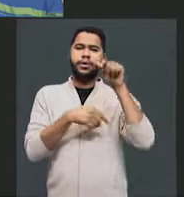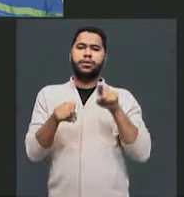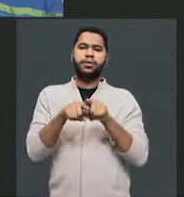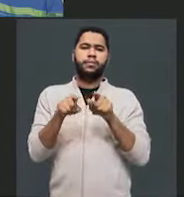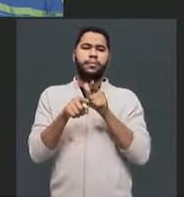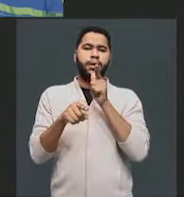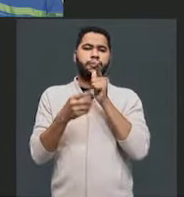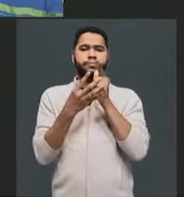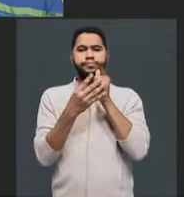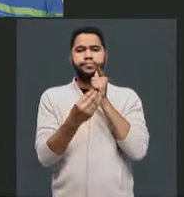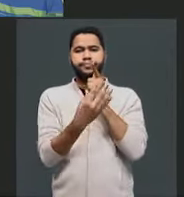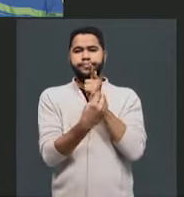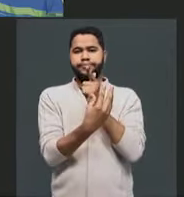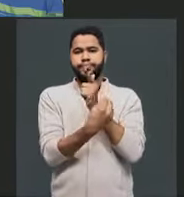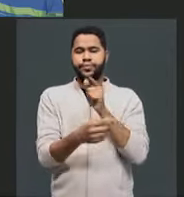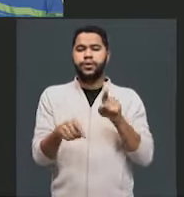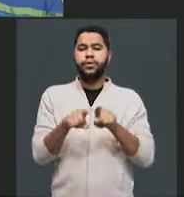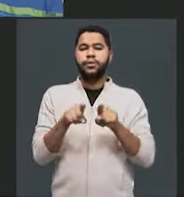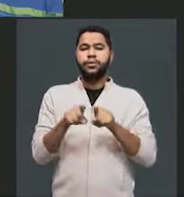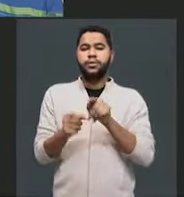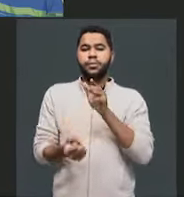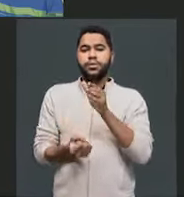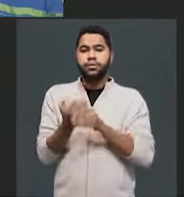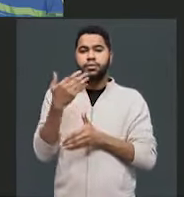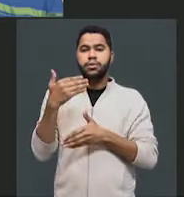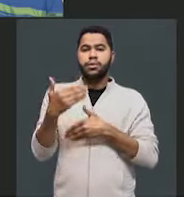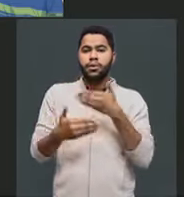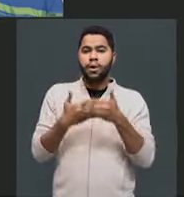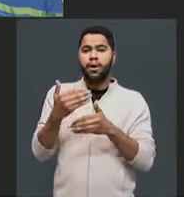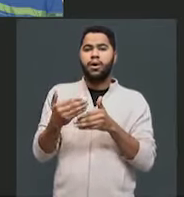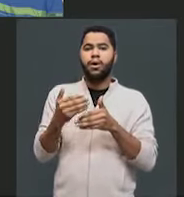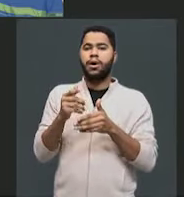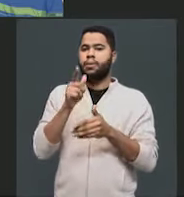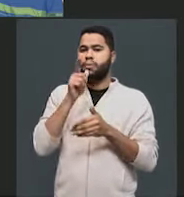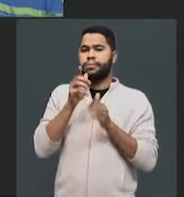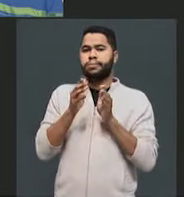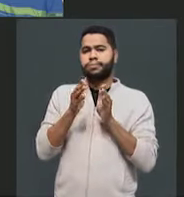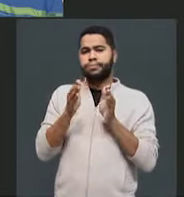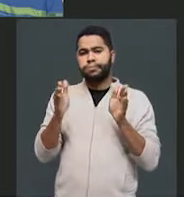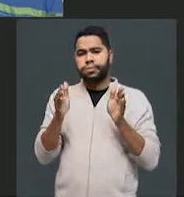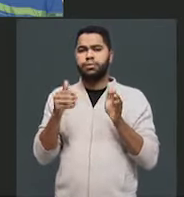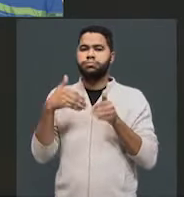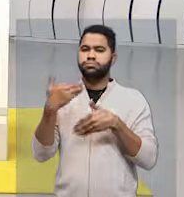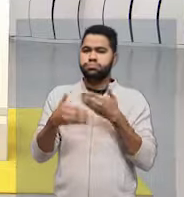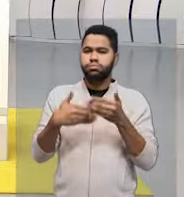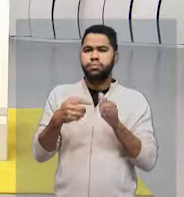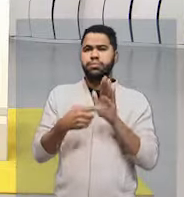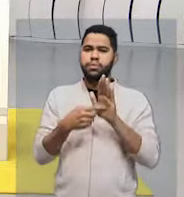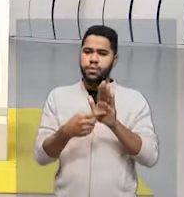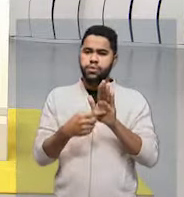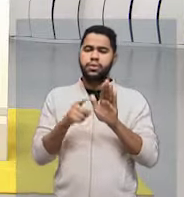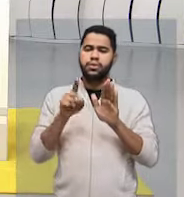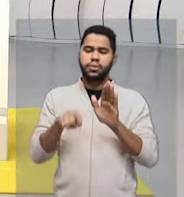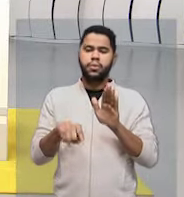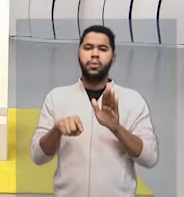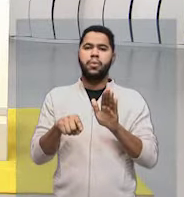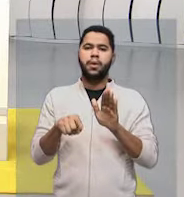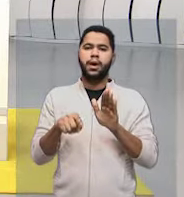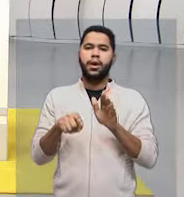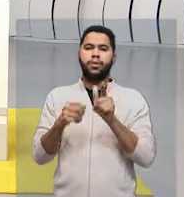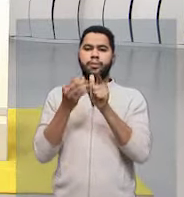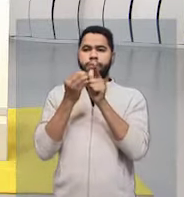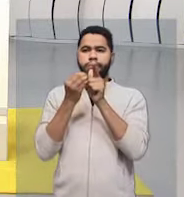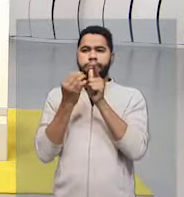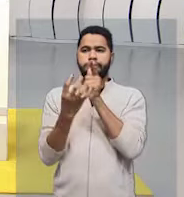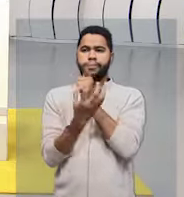também. E aqui o crescimento e desenvolvimento aí do órgão sexual masculino, aqui mostrando, evidenciando os testículos,